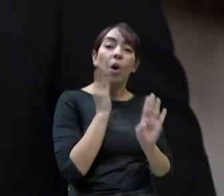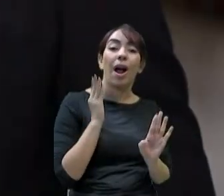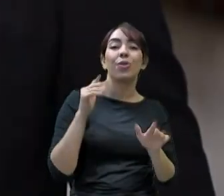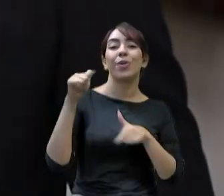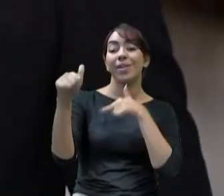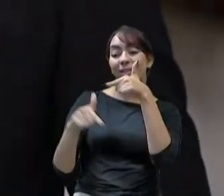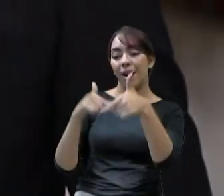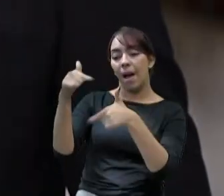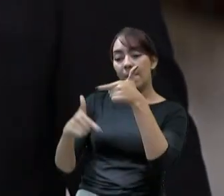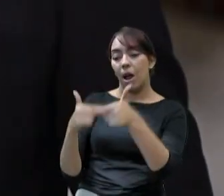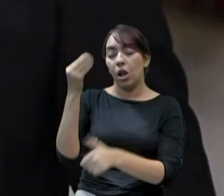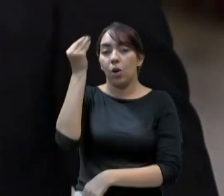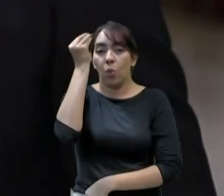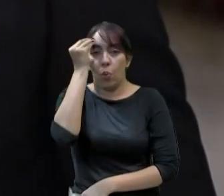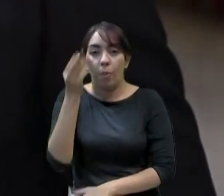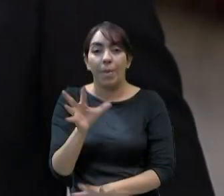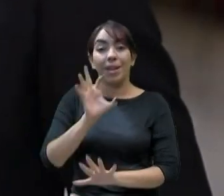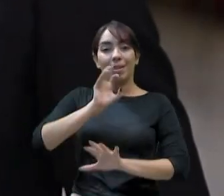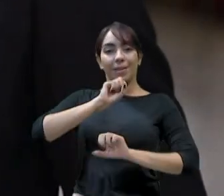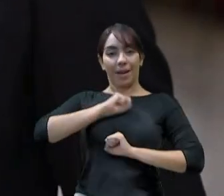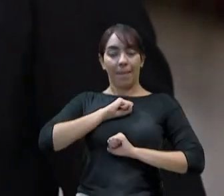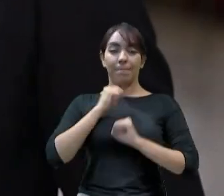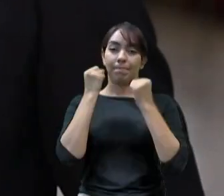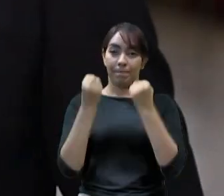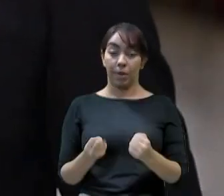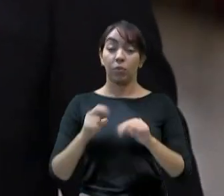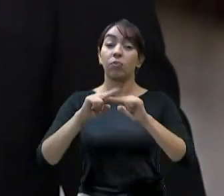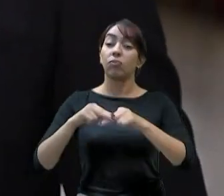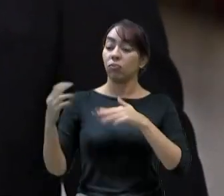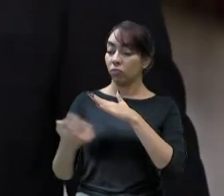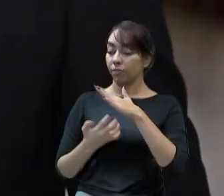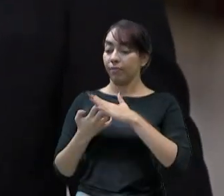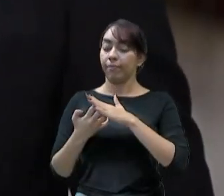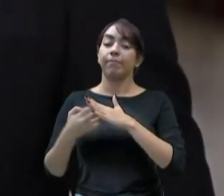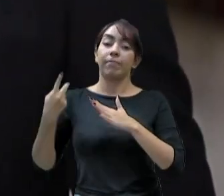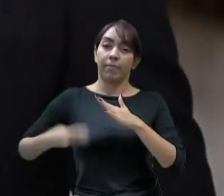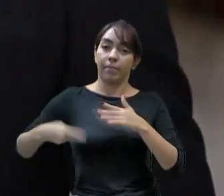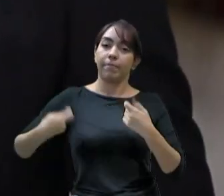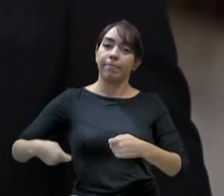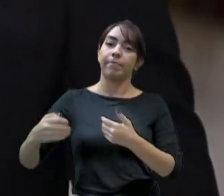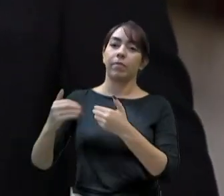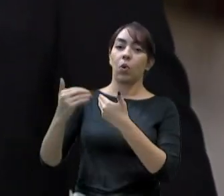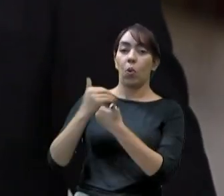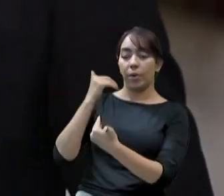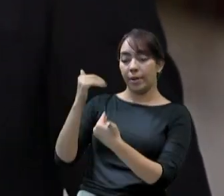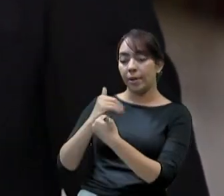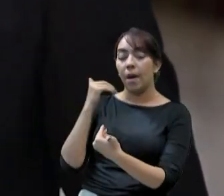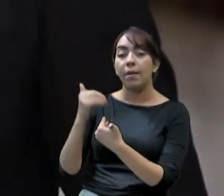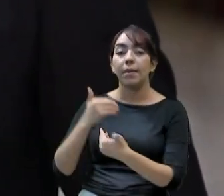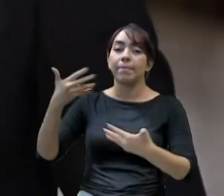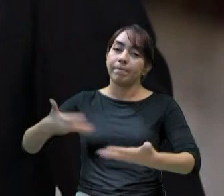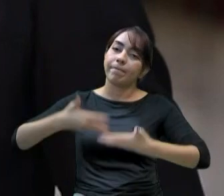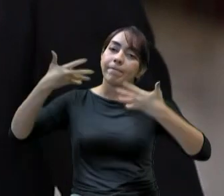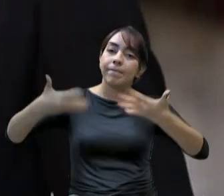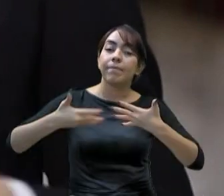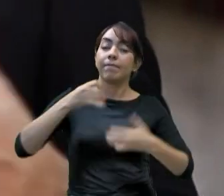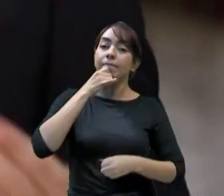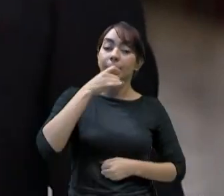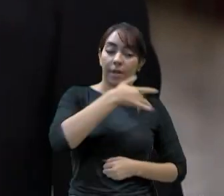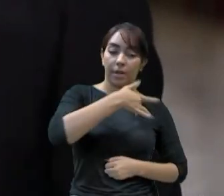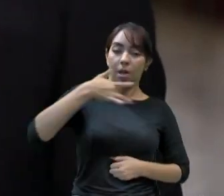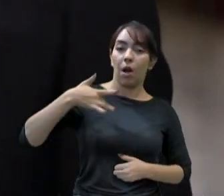Na promoção da saúde mental, é importante que as empresas investam em educação e conscientização sobre o assunto, implementando programas de saúde